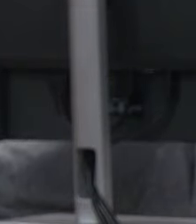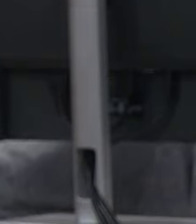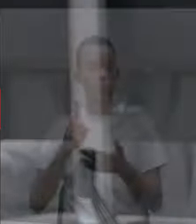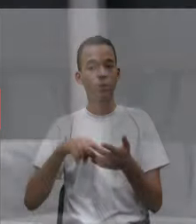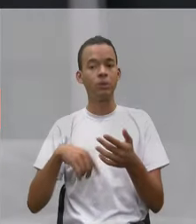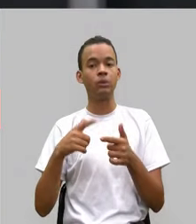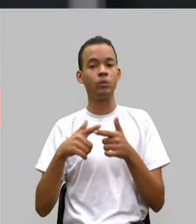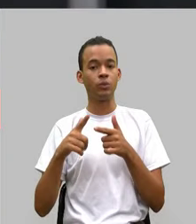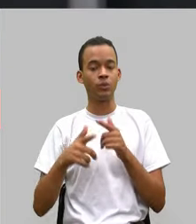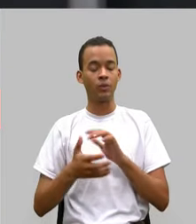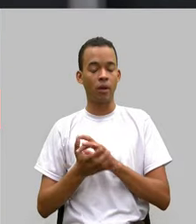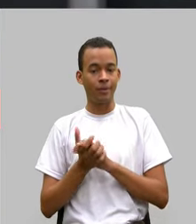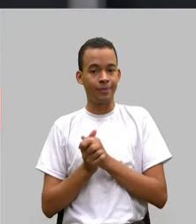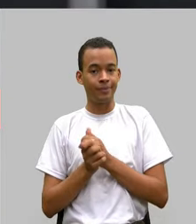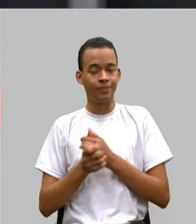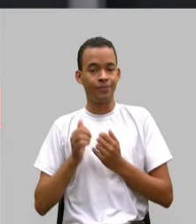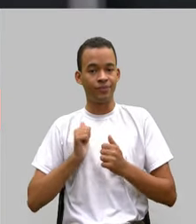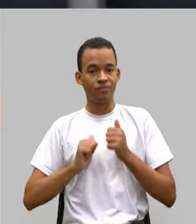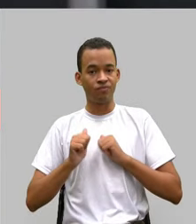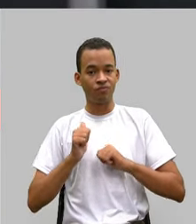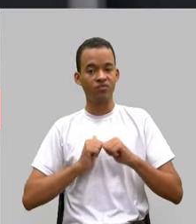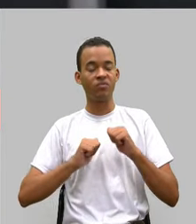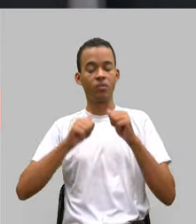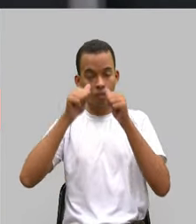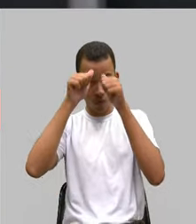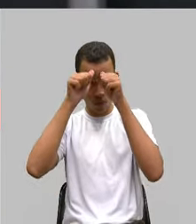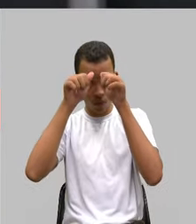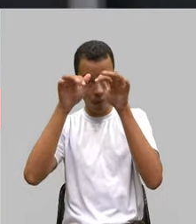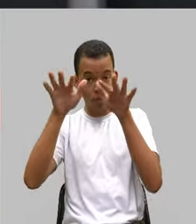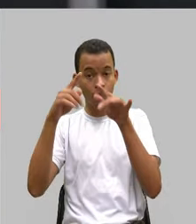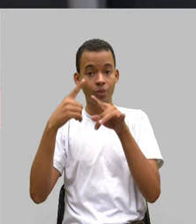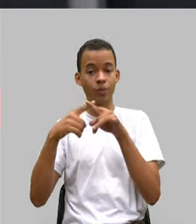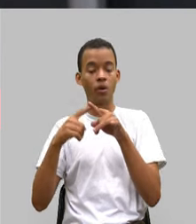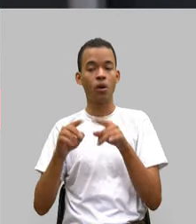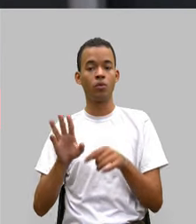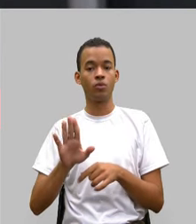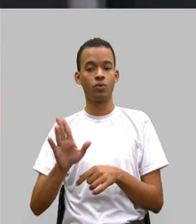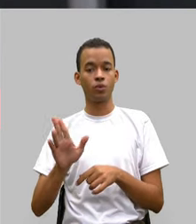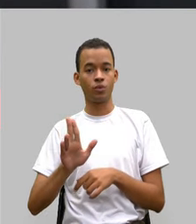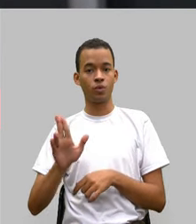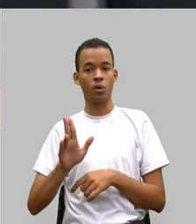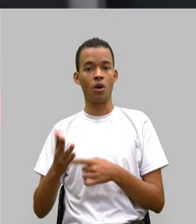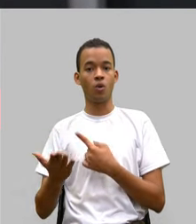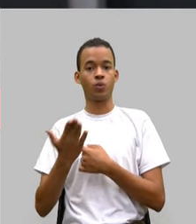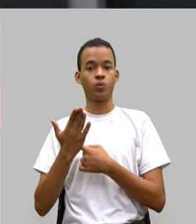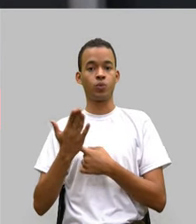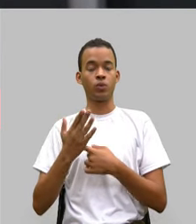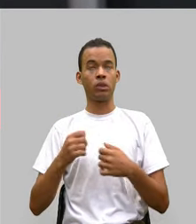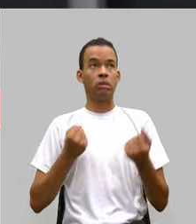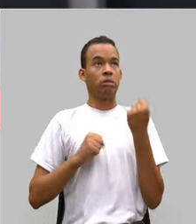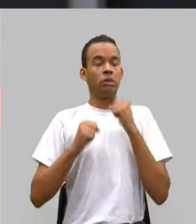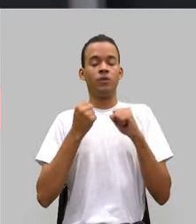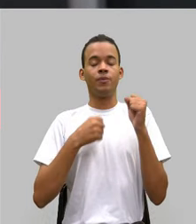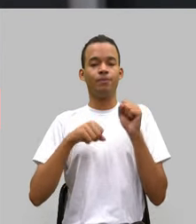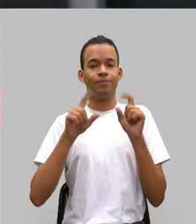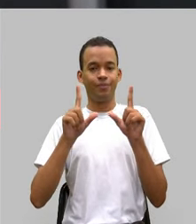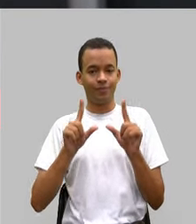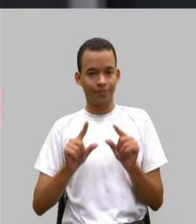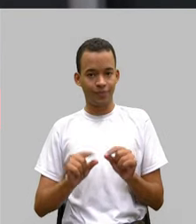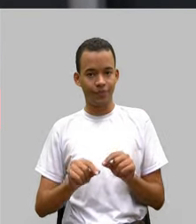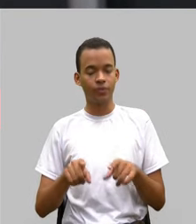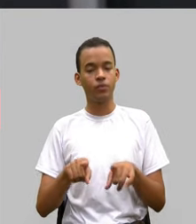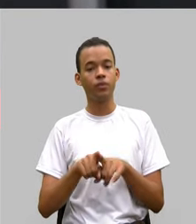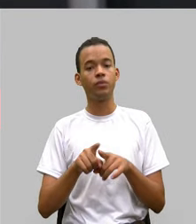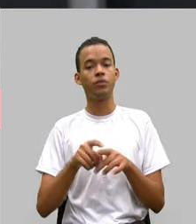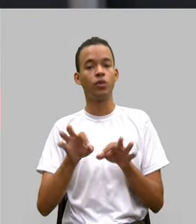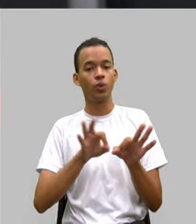ansiedade autismos né ele reduz a hiperatividade eh também e vai beneficiar o sono